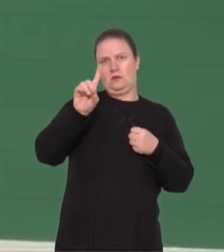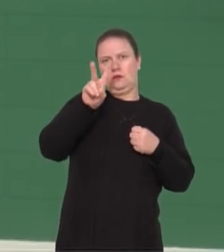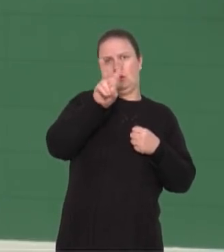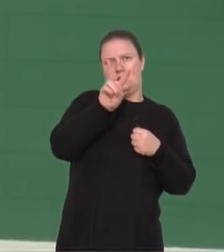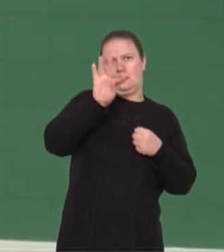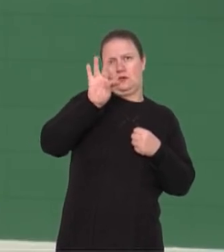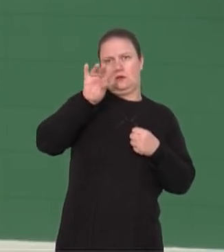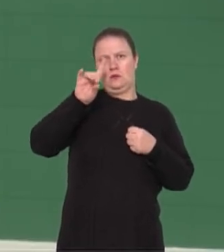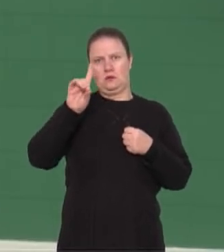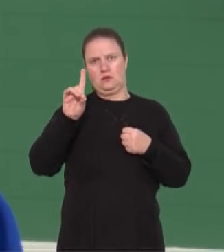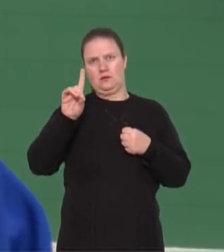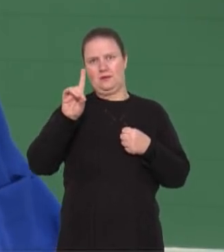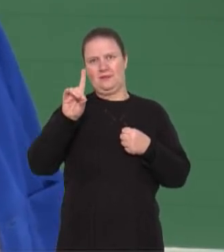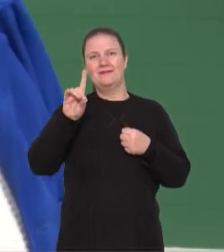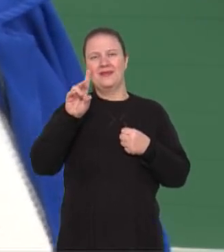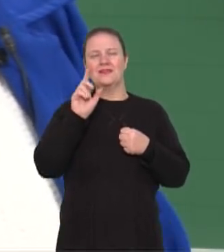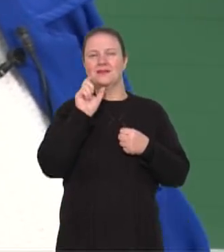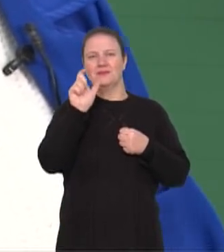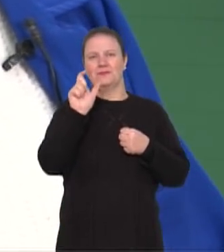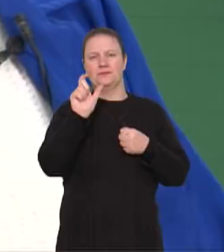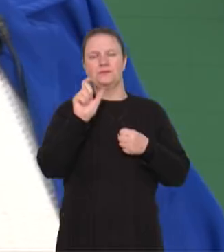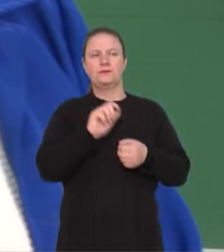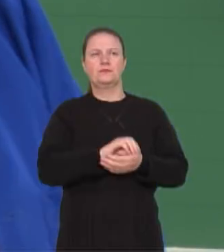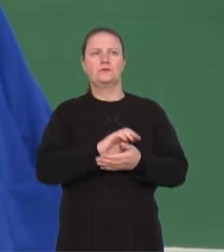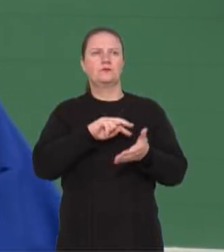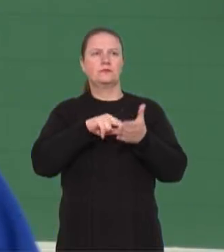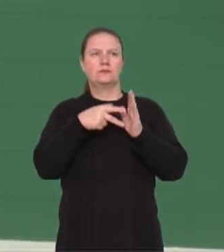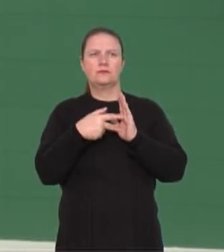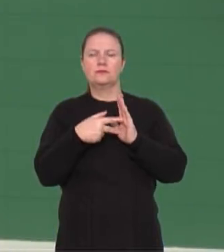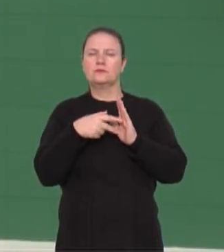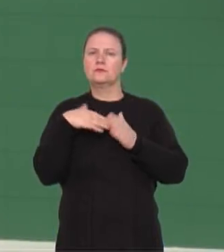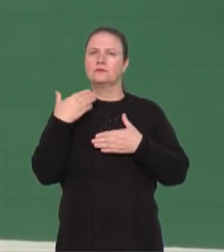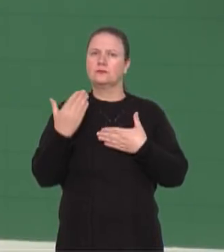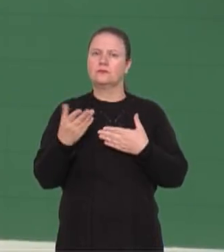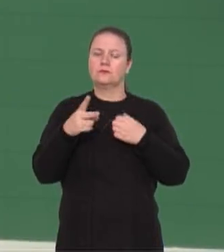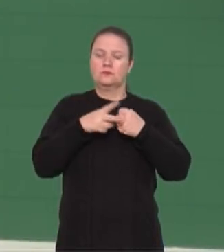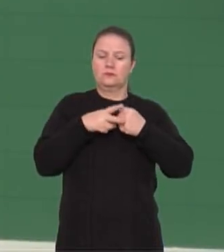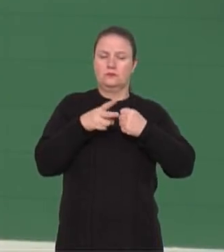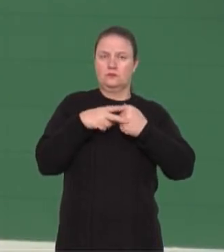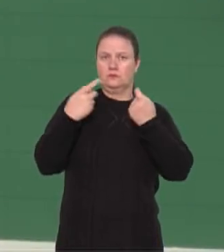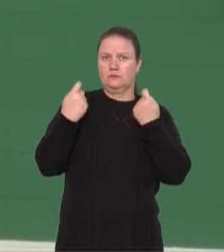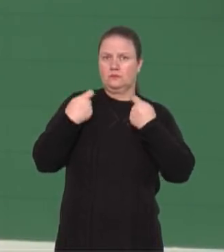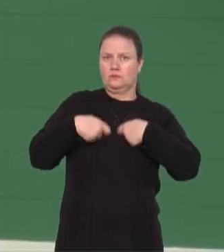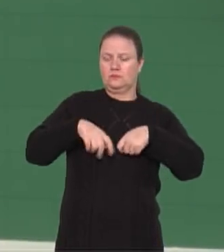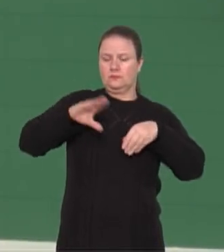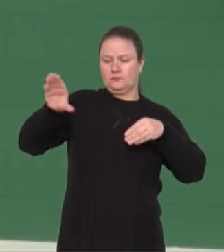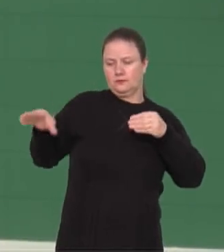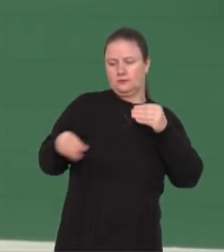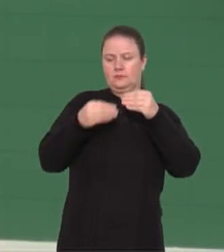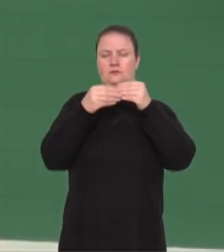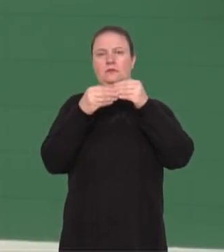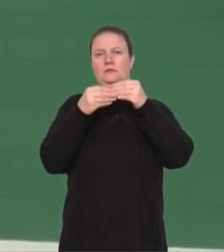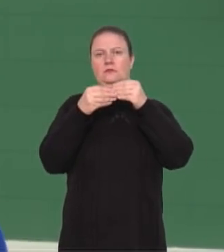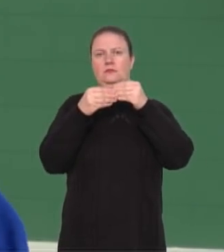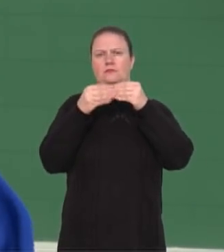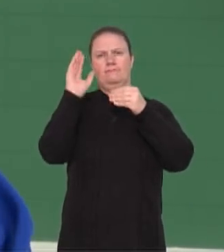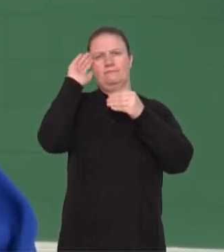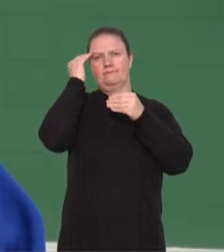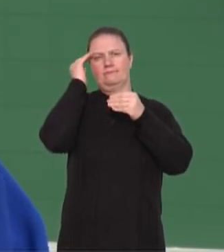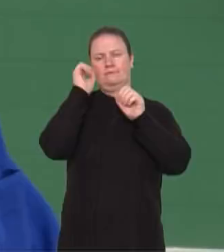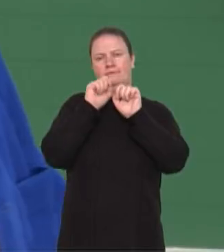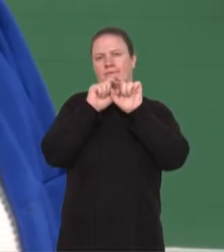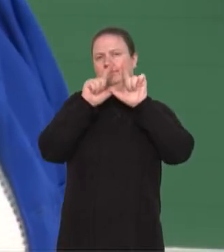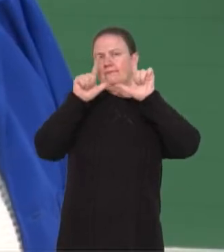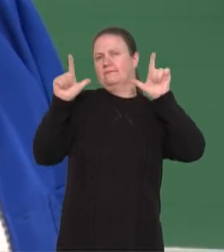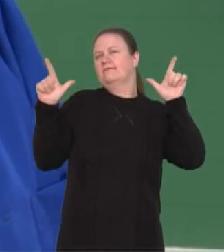VTD, verbo transitivo direto. O que isso significa? que o verbo ele precisa de um complemento para a gente entender, para